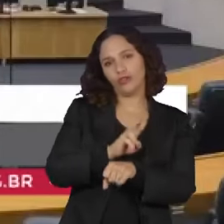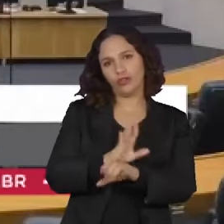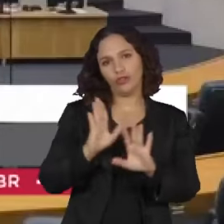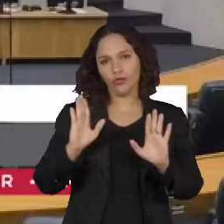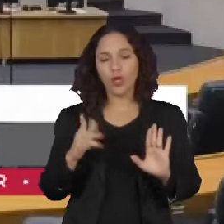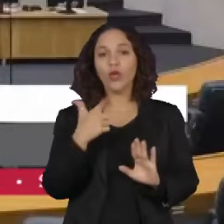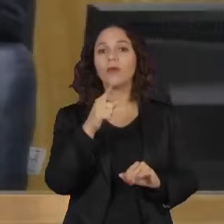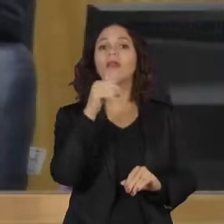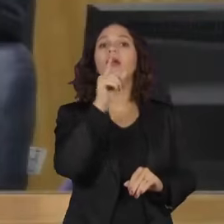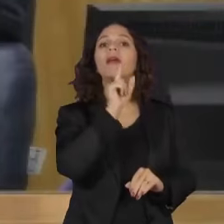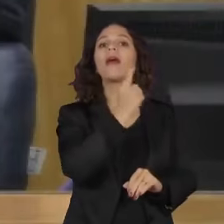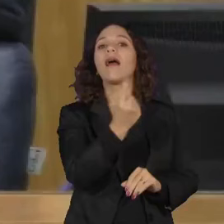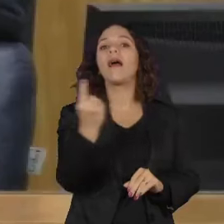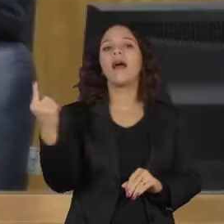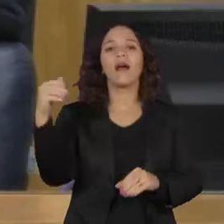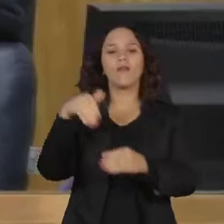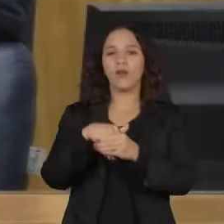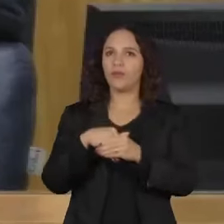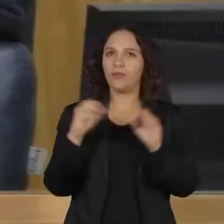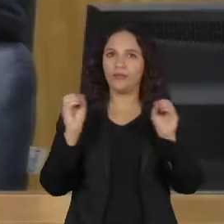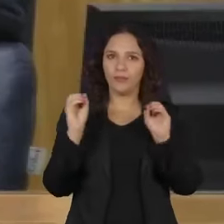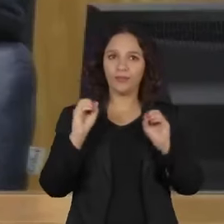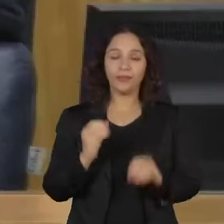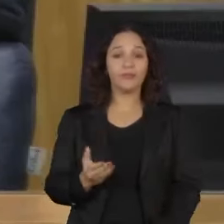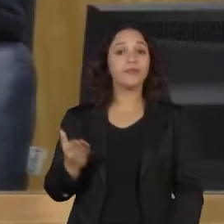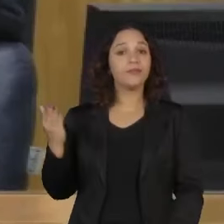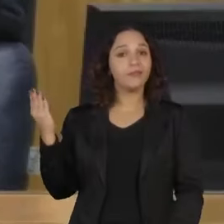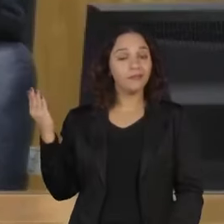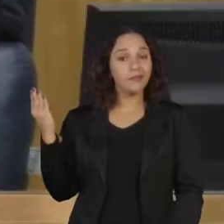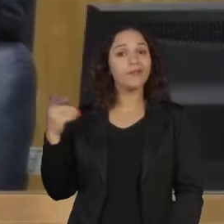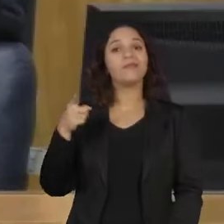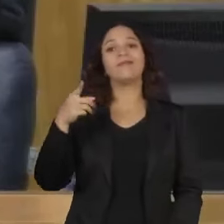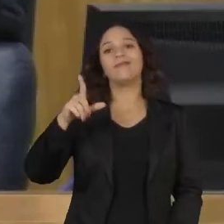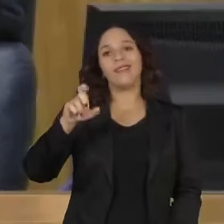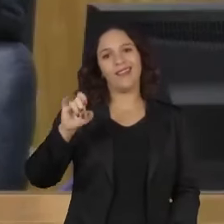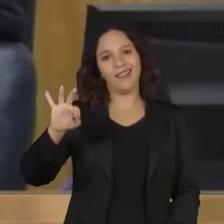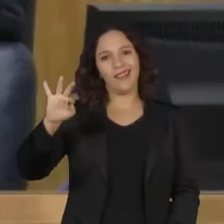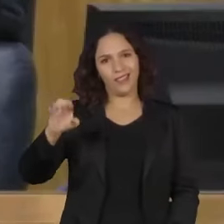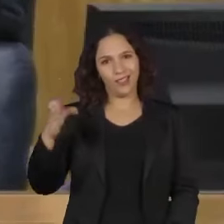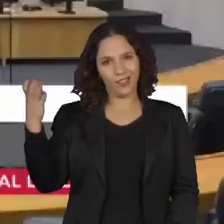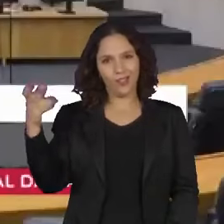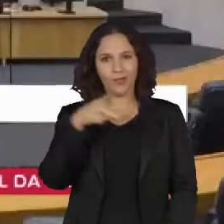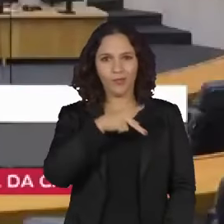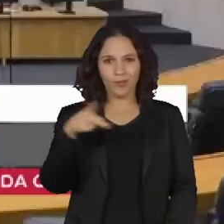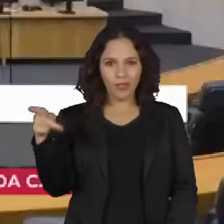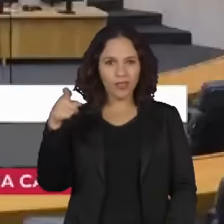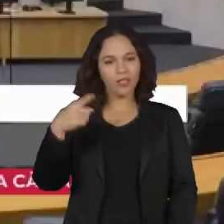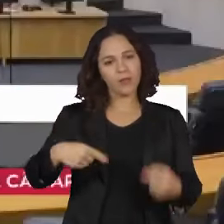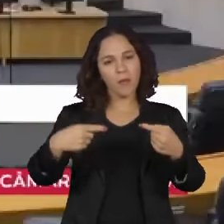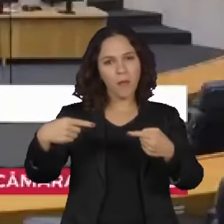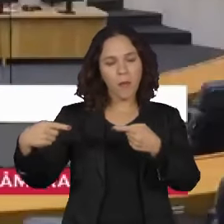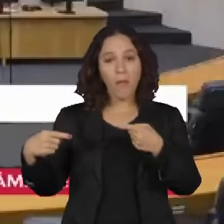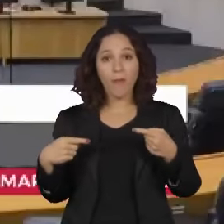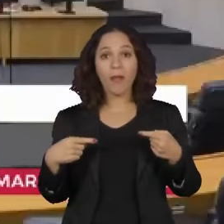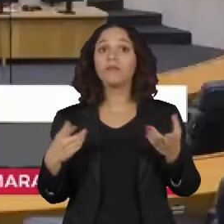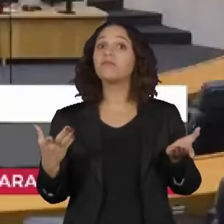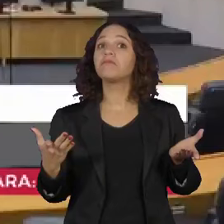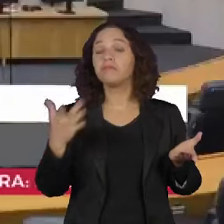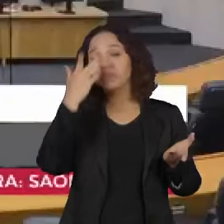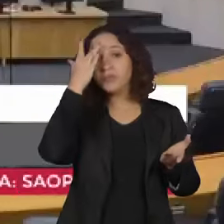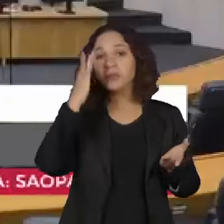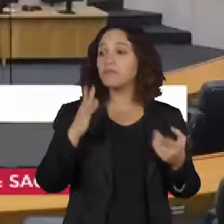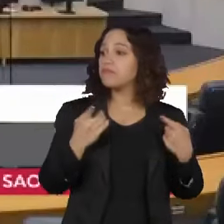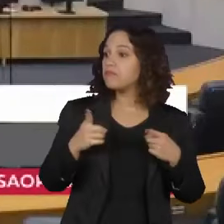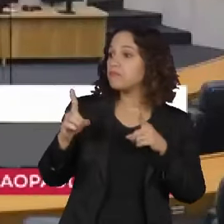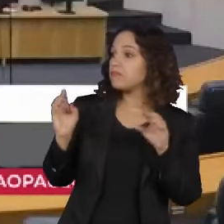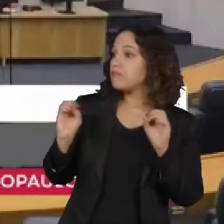individual dos votos quem conduziu os trabalhos foi o presidente da casa Vereador Milton Leite sem a oposição dos Presentes o que